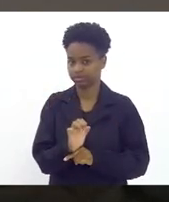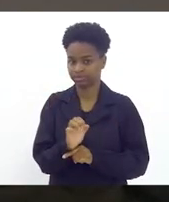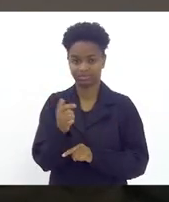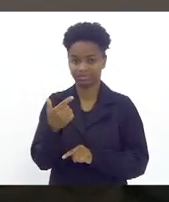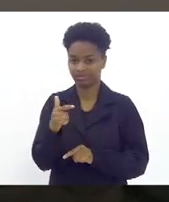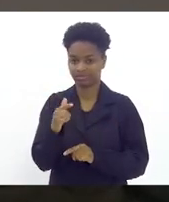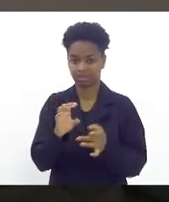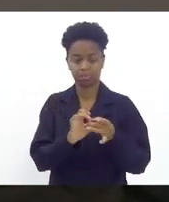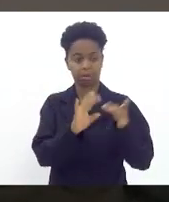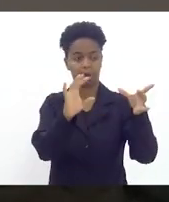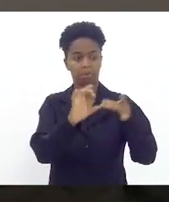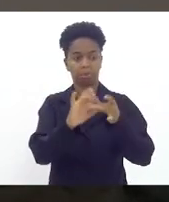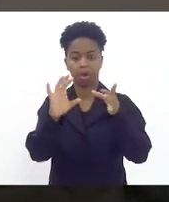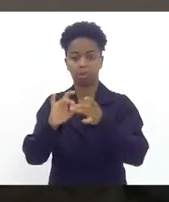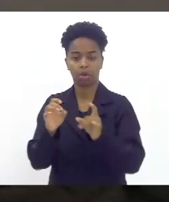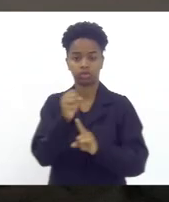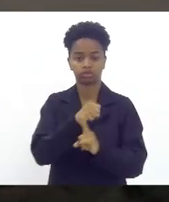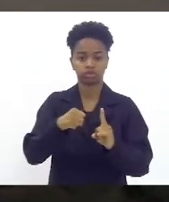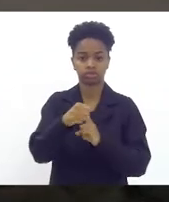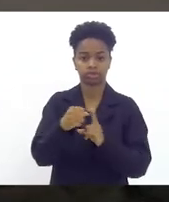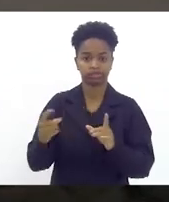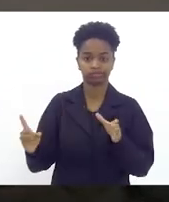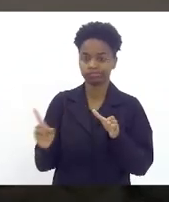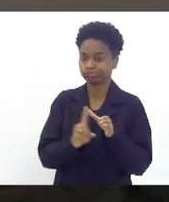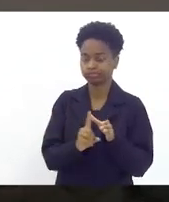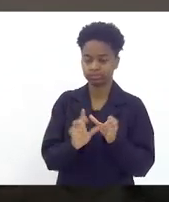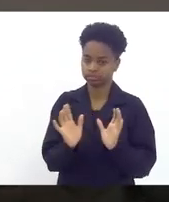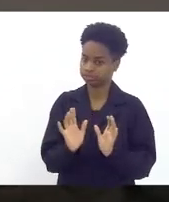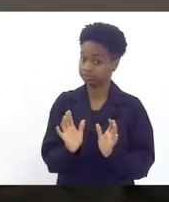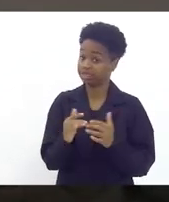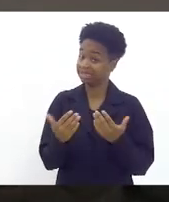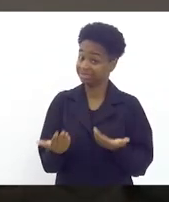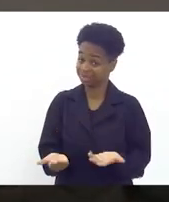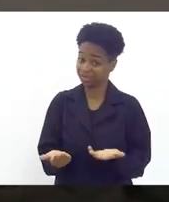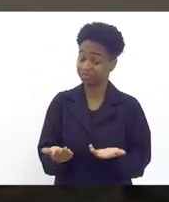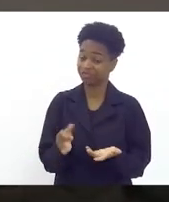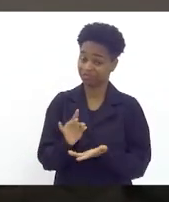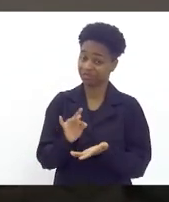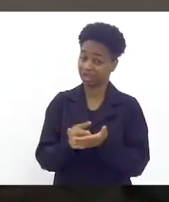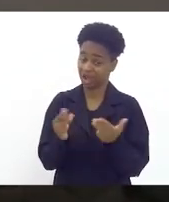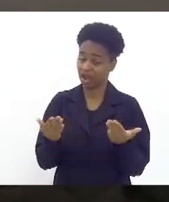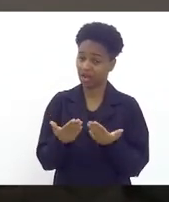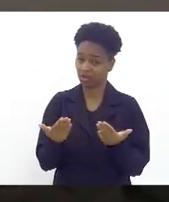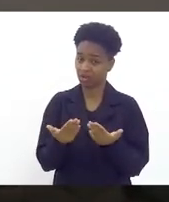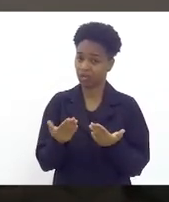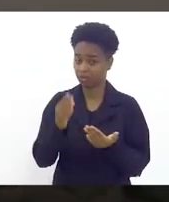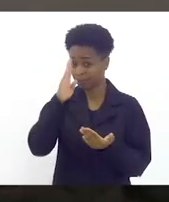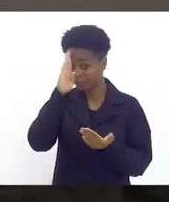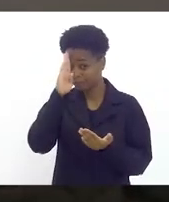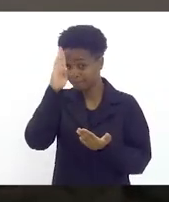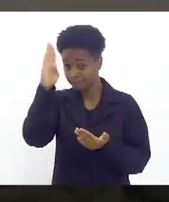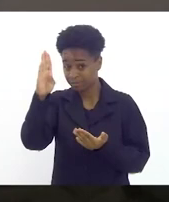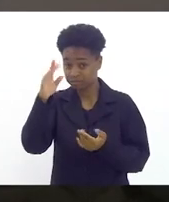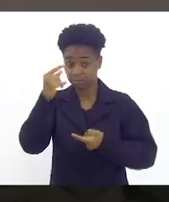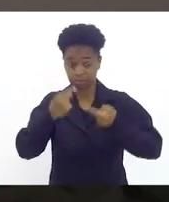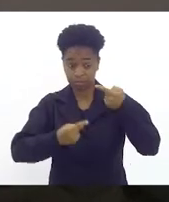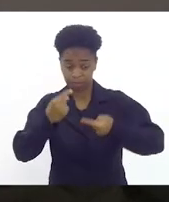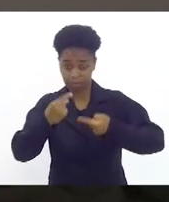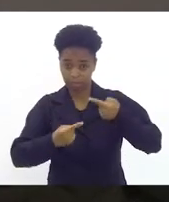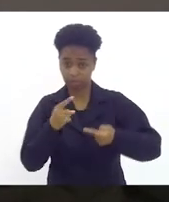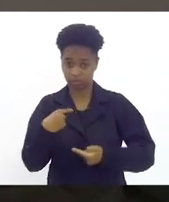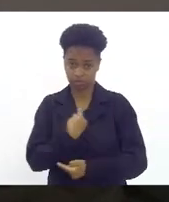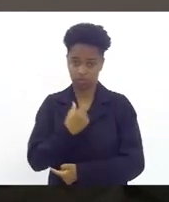para sociedade civil e é esse que tem sido agora o principal pleito do fórum